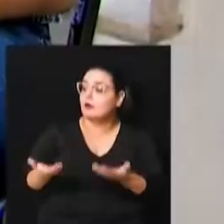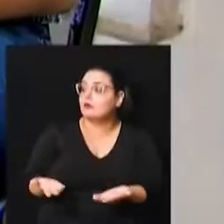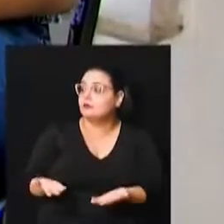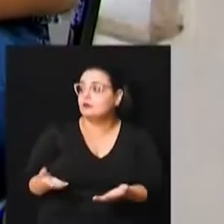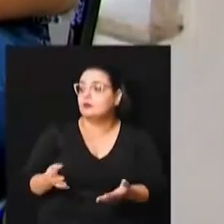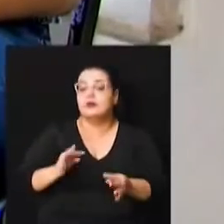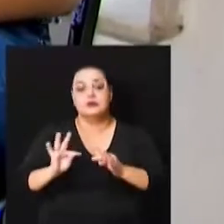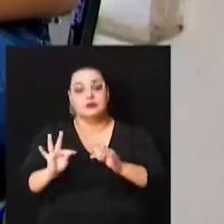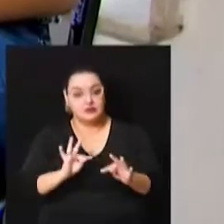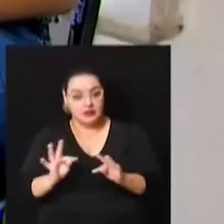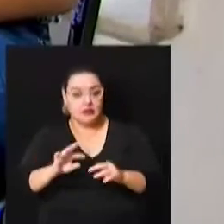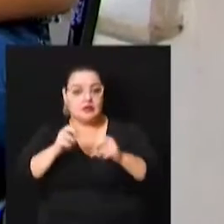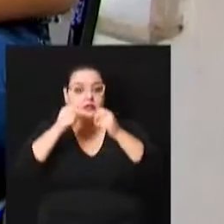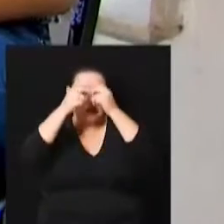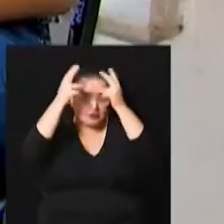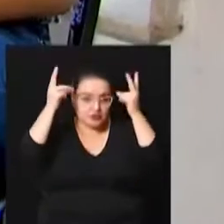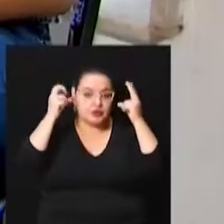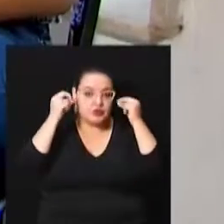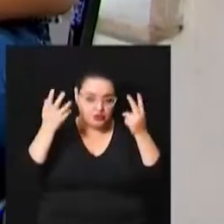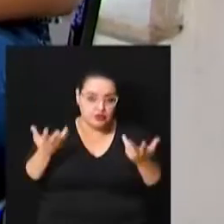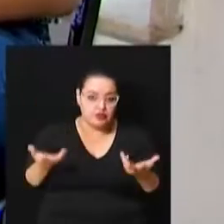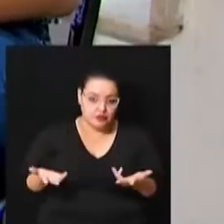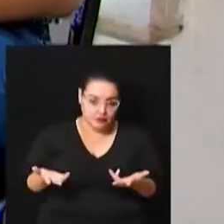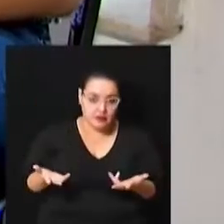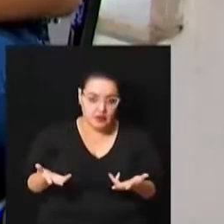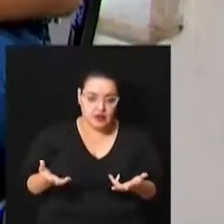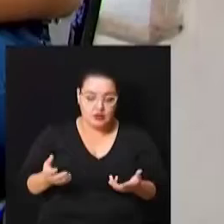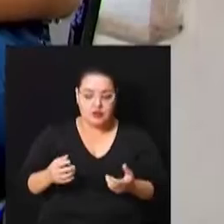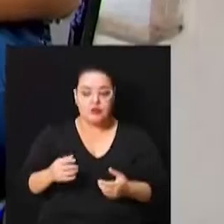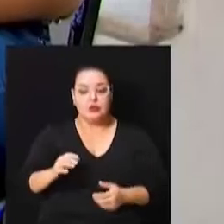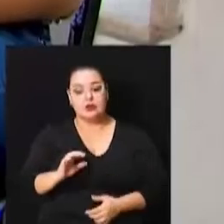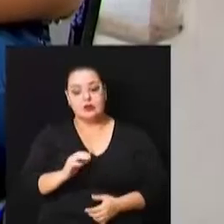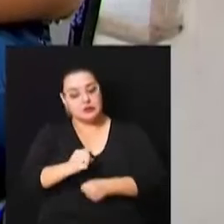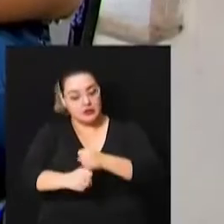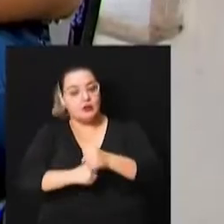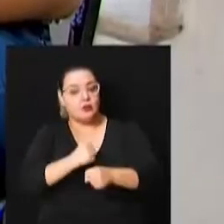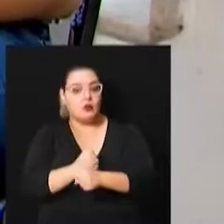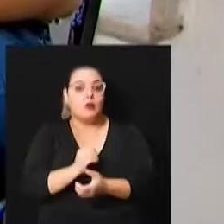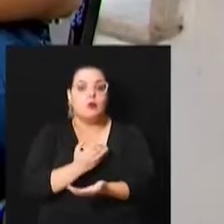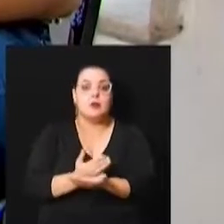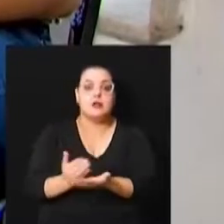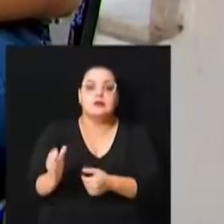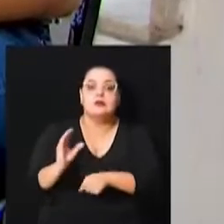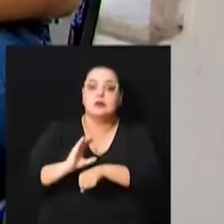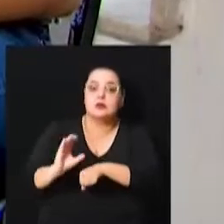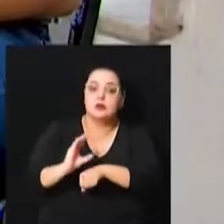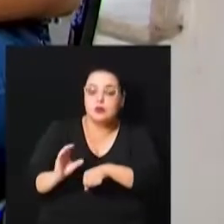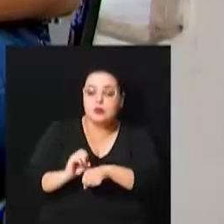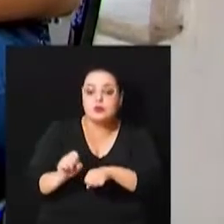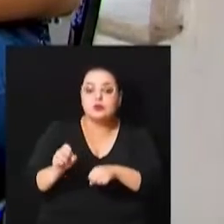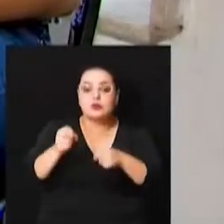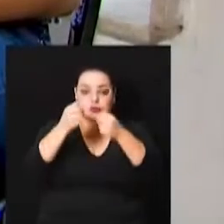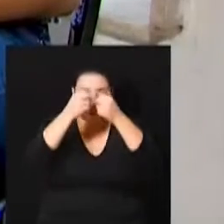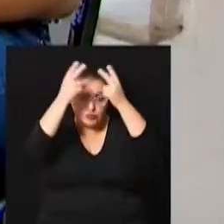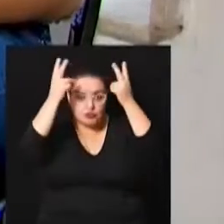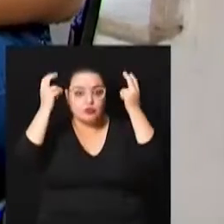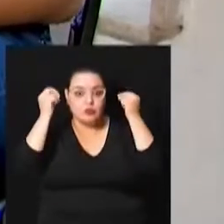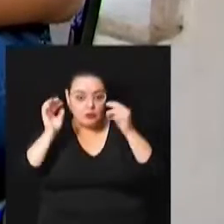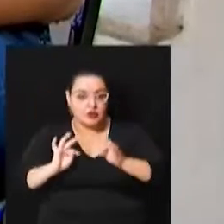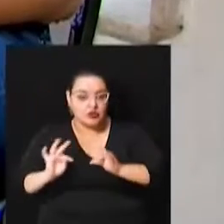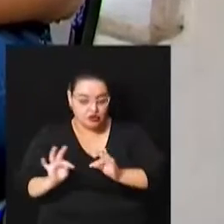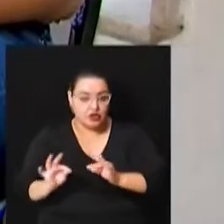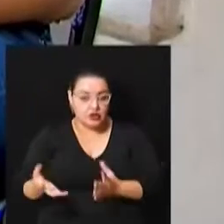Eu sou técnica de enfermagem. Legal. Nesse ano que aconteceu o acidente, eu comecei a fazer um curso técnico de enfermagem. E por